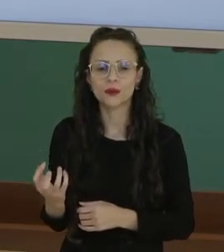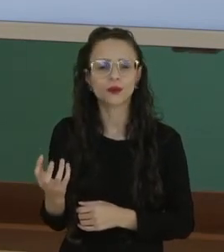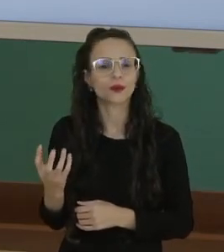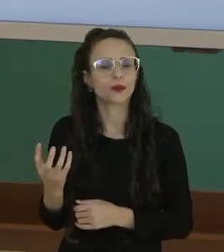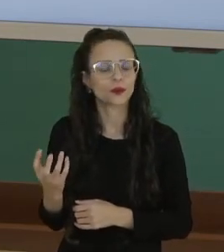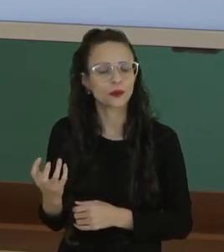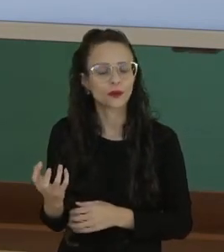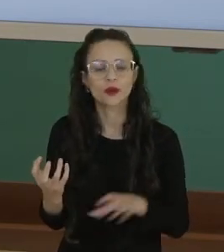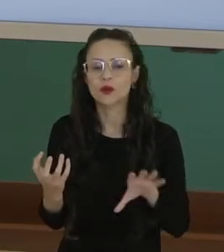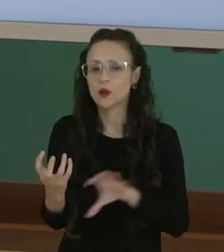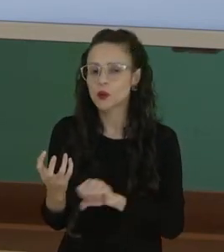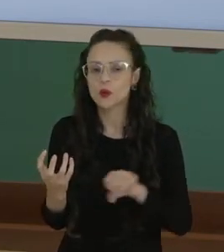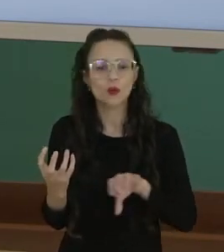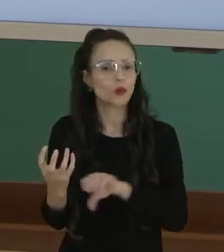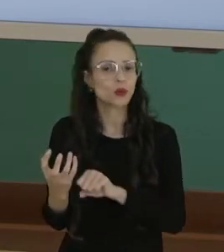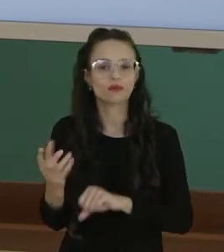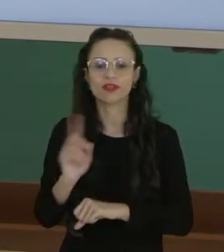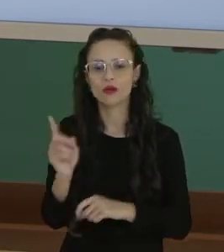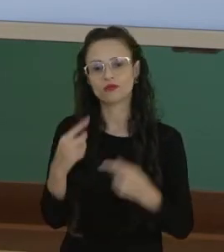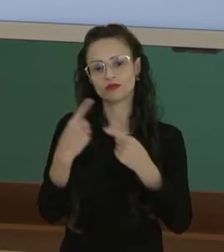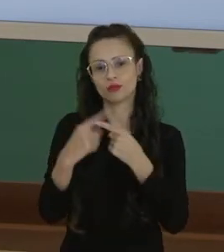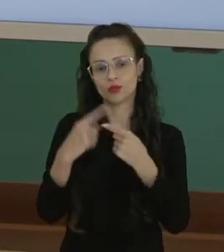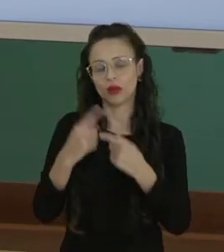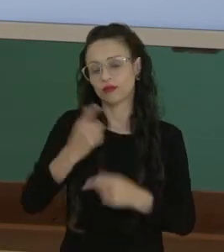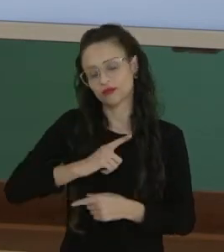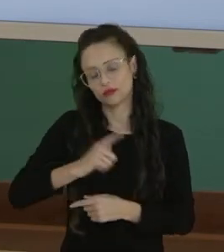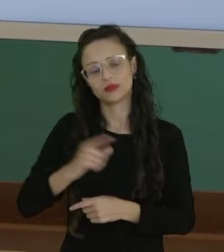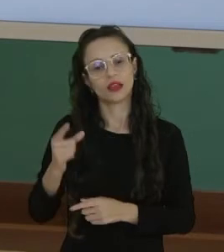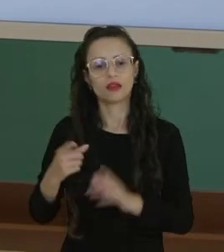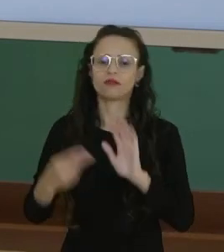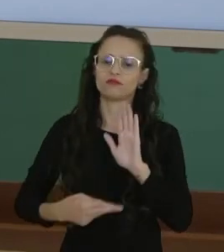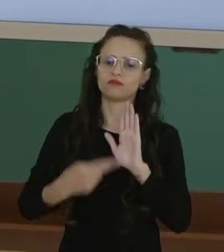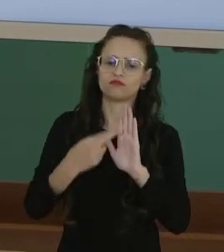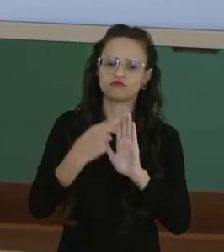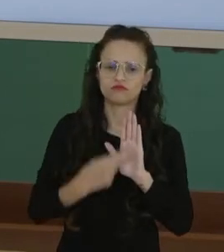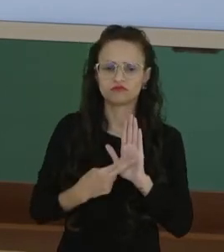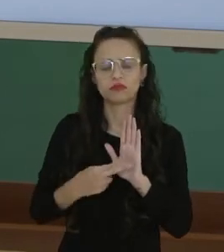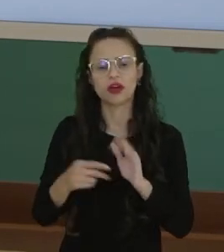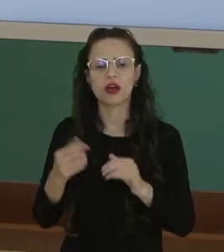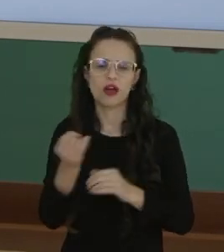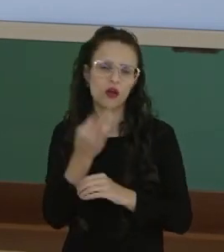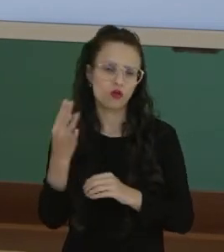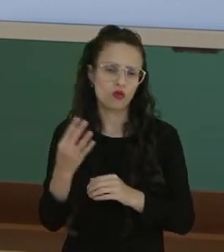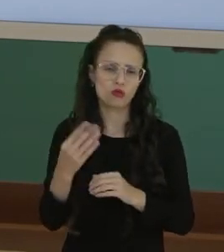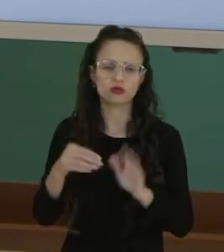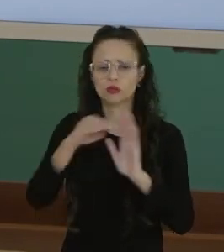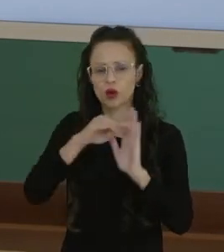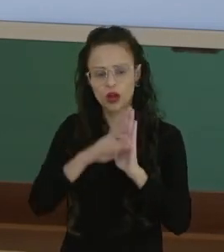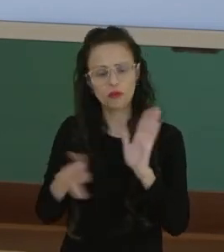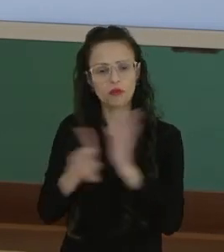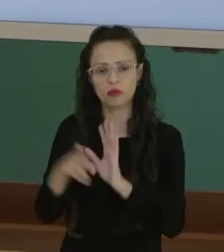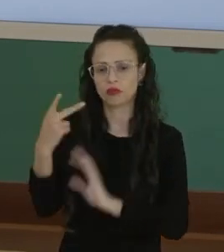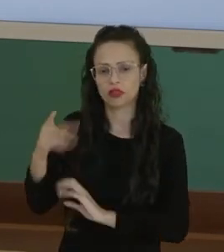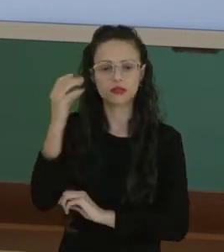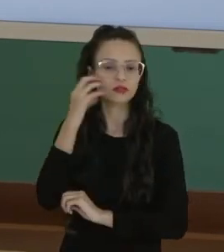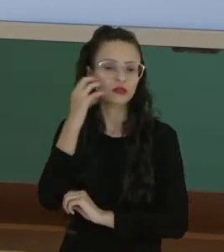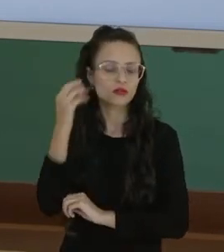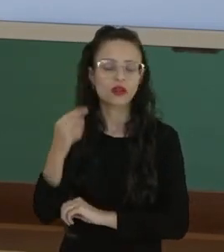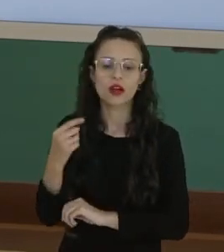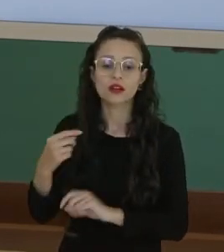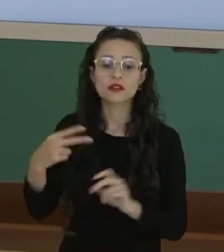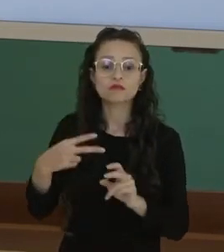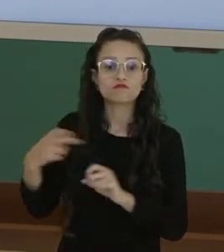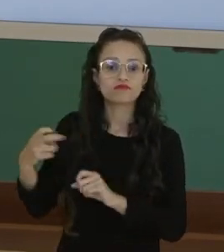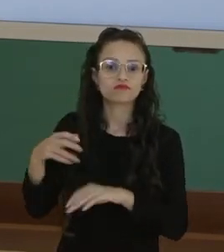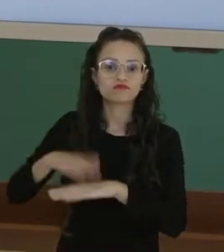não aceitando mais a carga, né? Porque existe lá alguns circuitos, alguns programas que muitas vezes eles vê se por